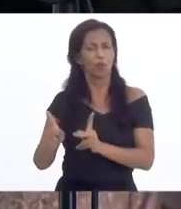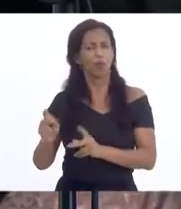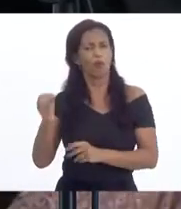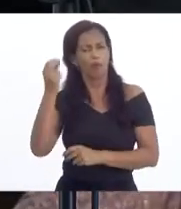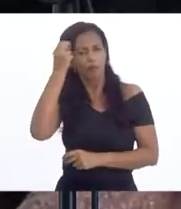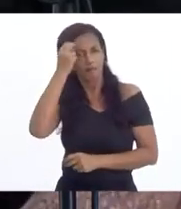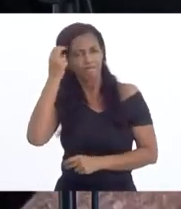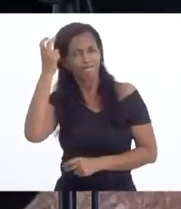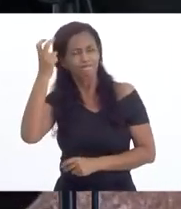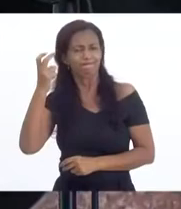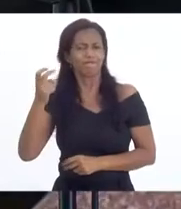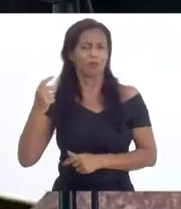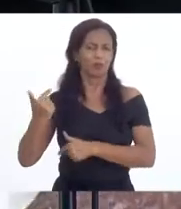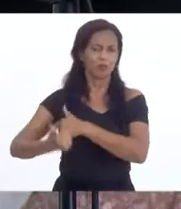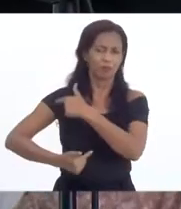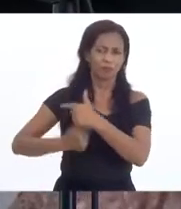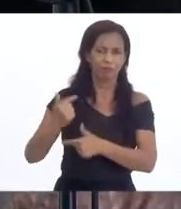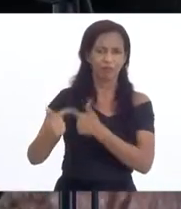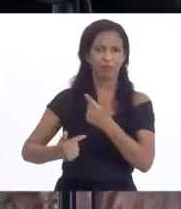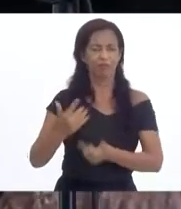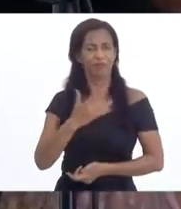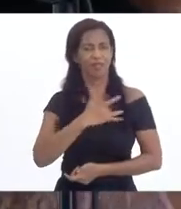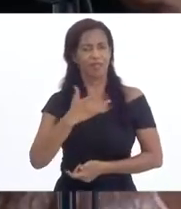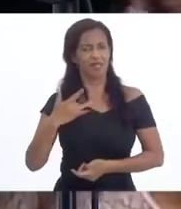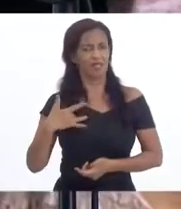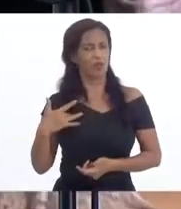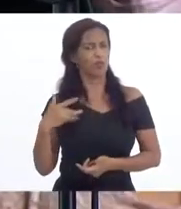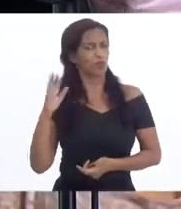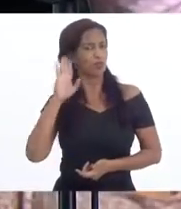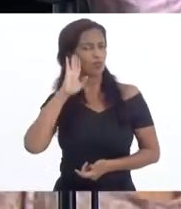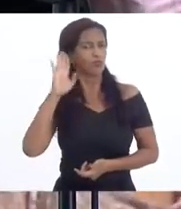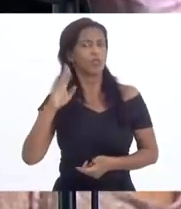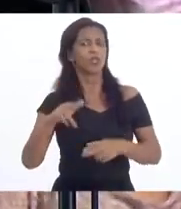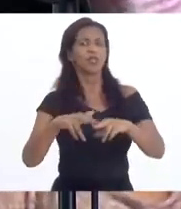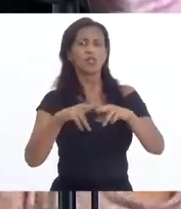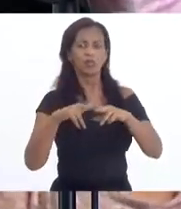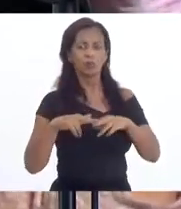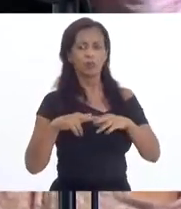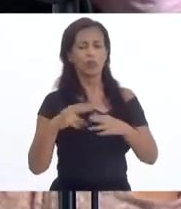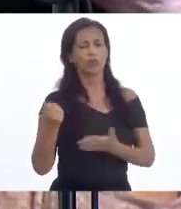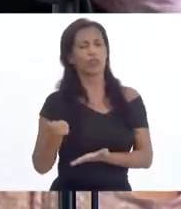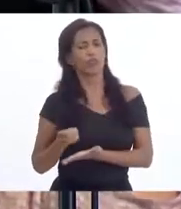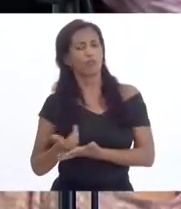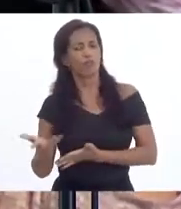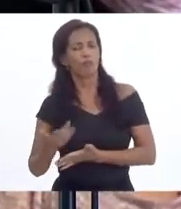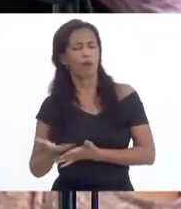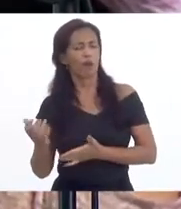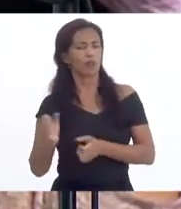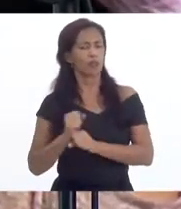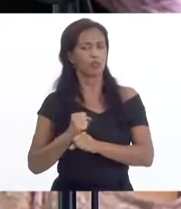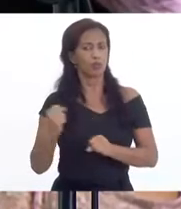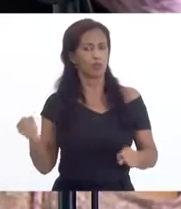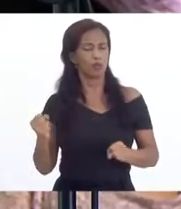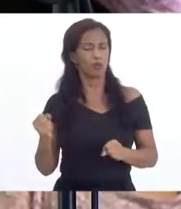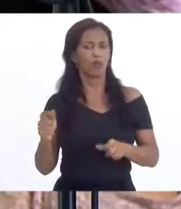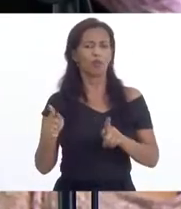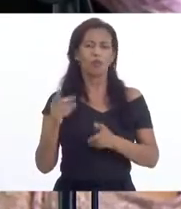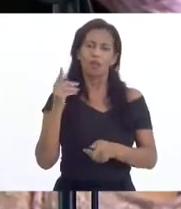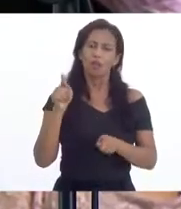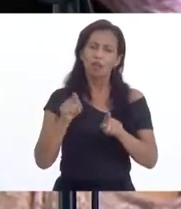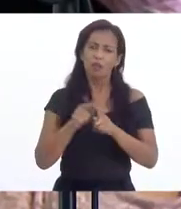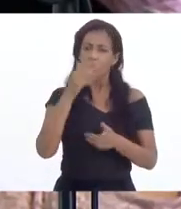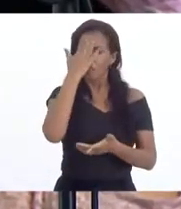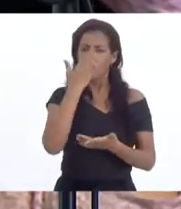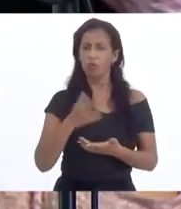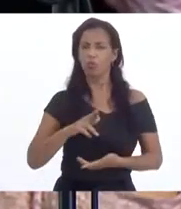criatividade, um povo guerreiro, a saúde foi muito priorizada. E, por isso, a gente teve um gasto enorme. Também acredito que não foi diferente em outros